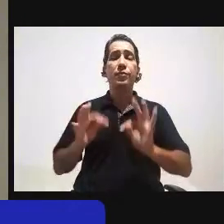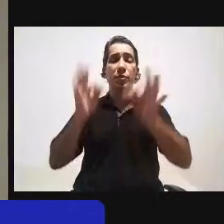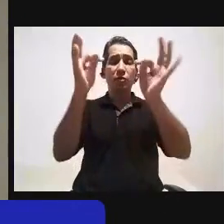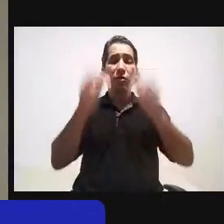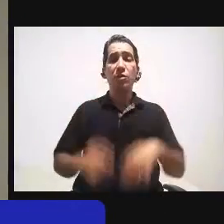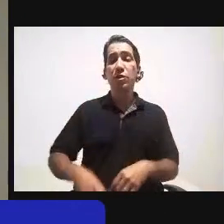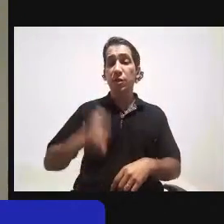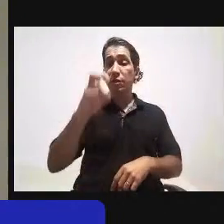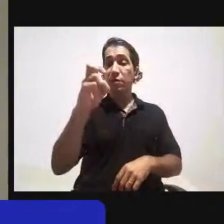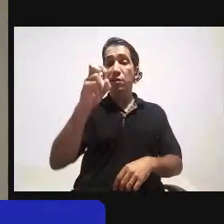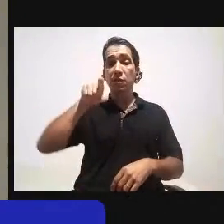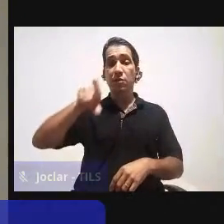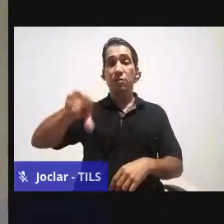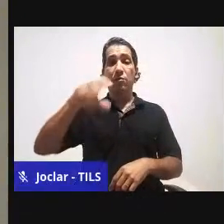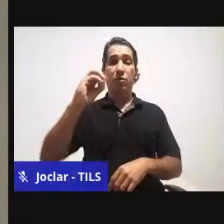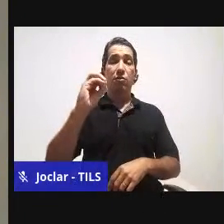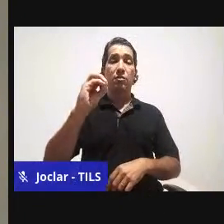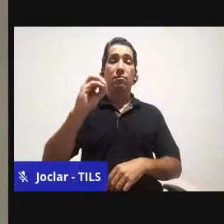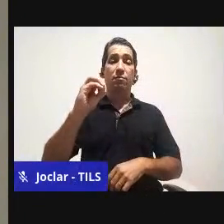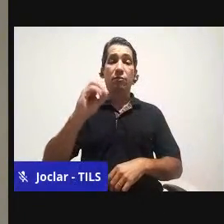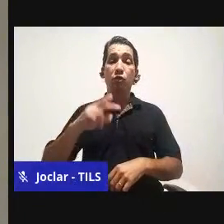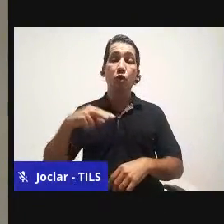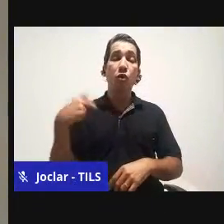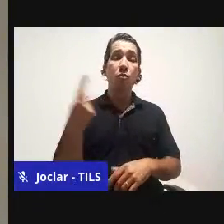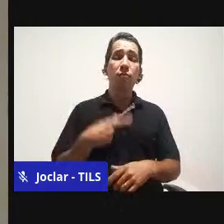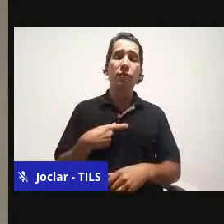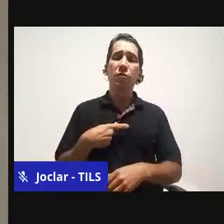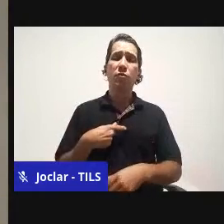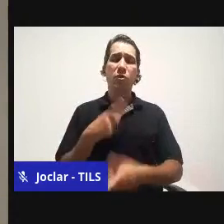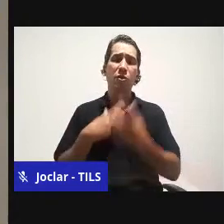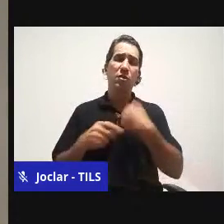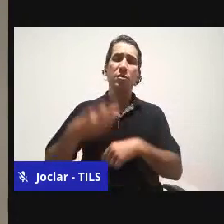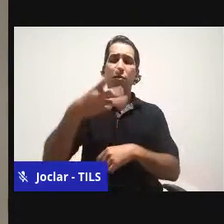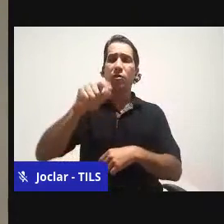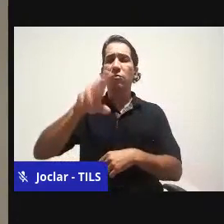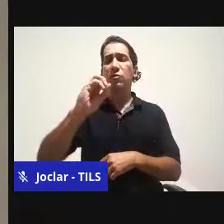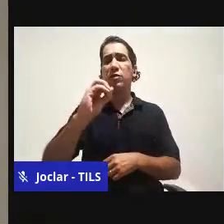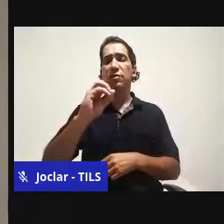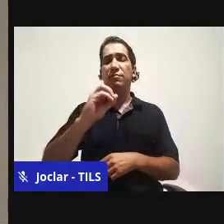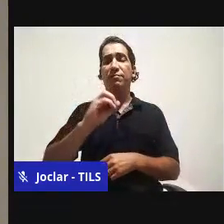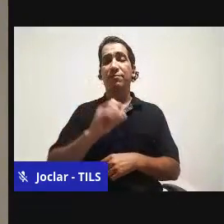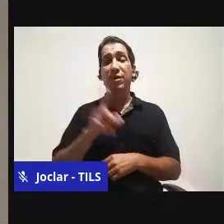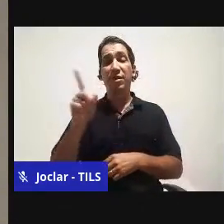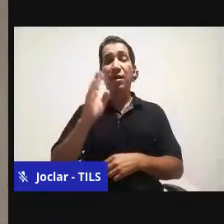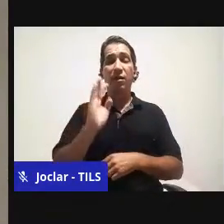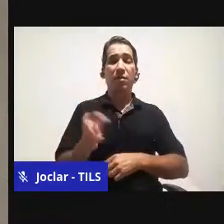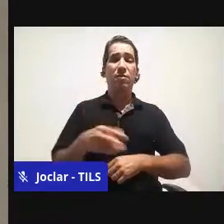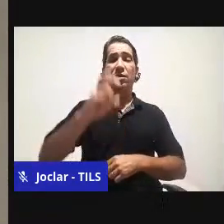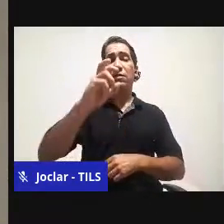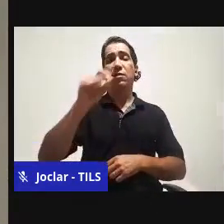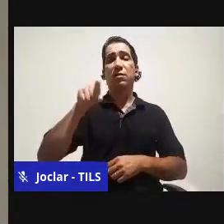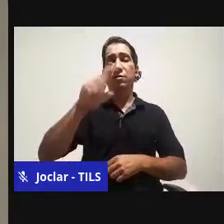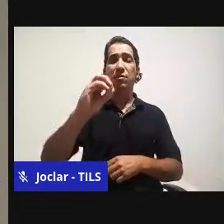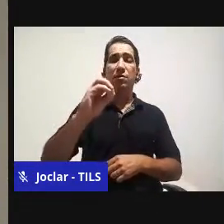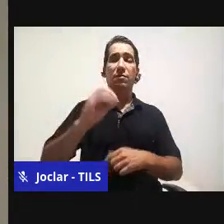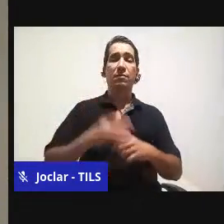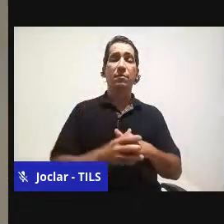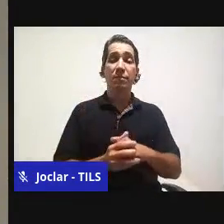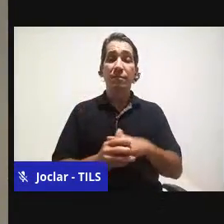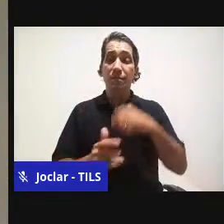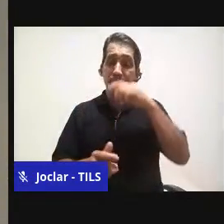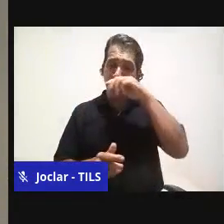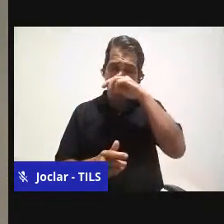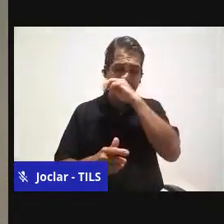a confederação da indústria japonesa, definiu como estrutura dorsal da